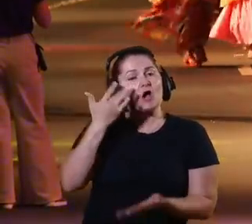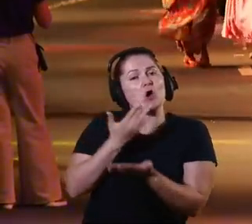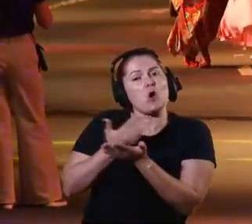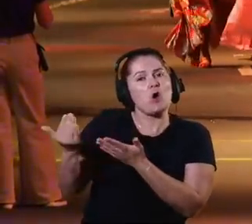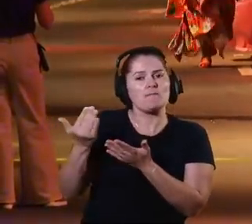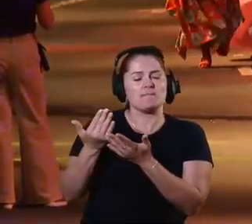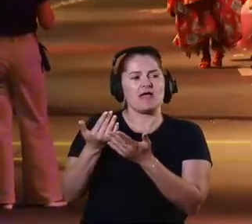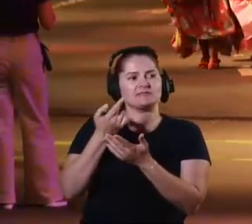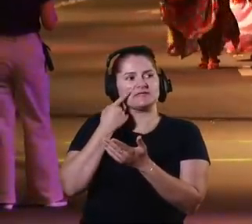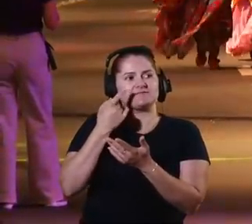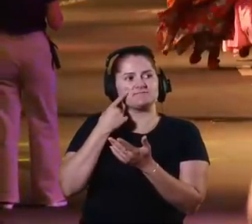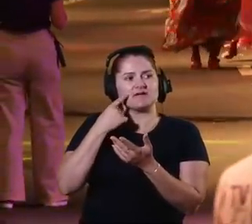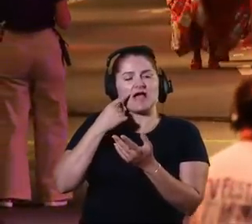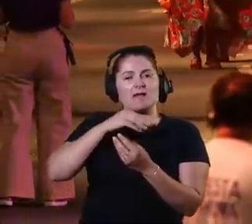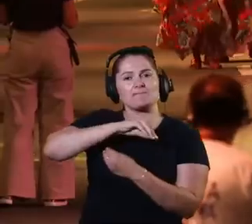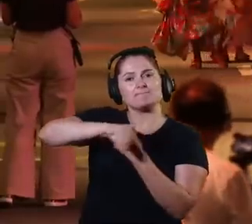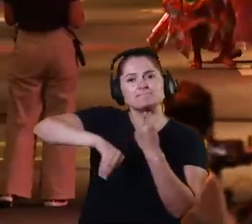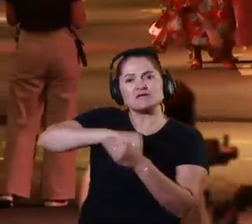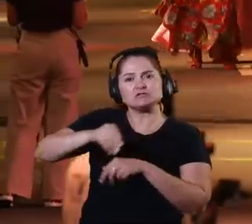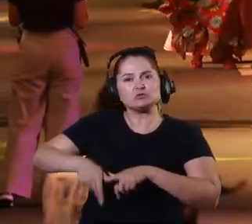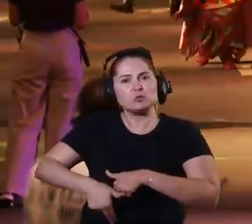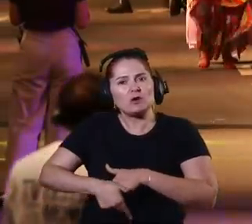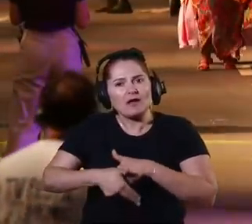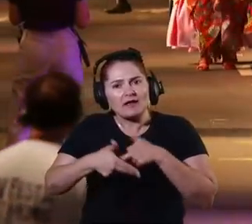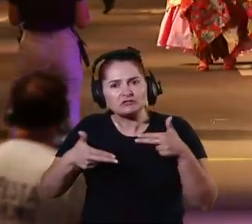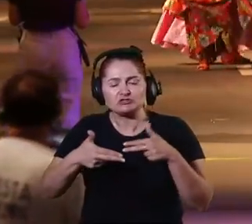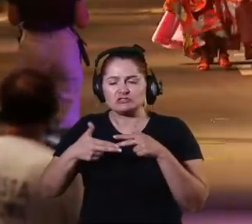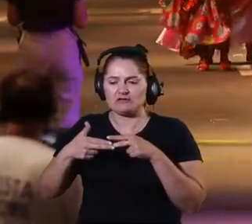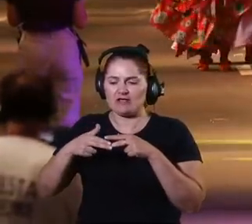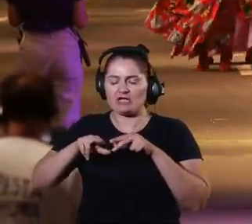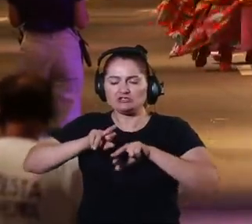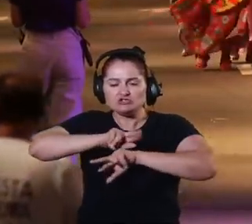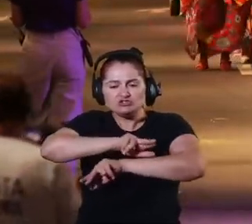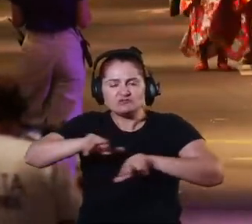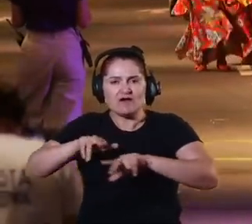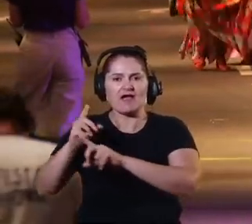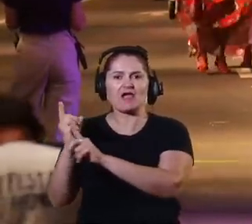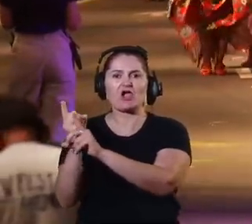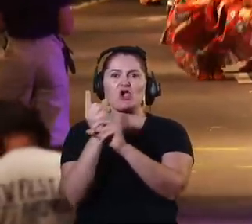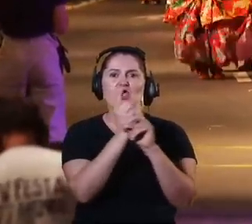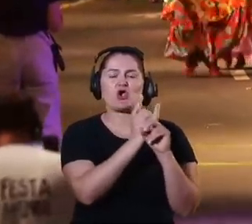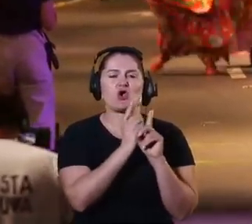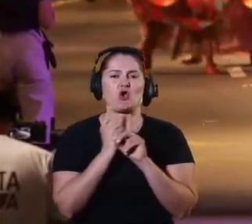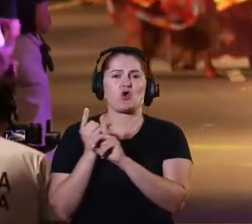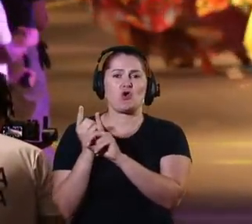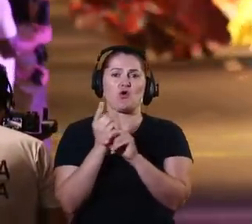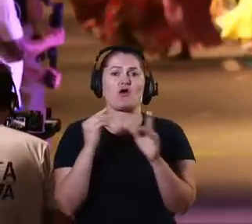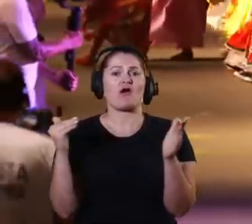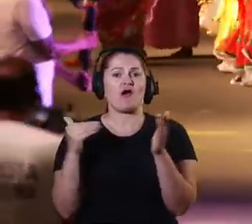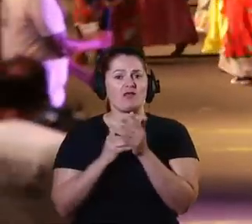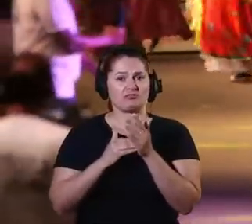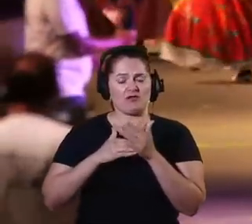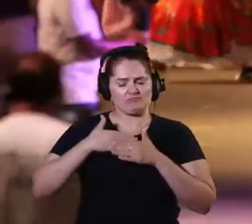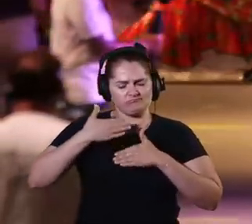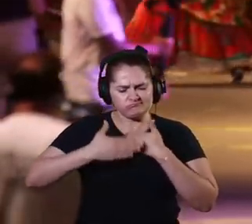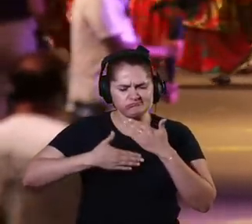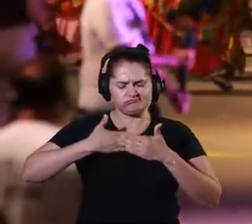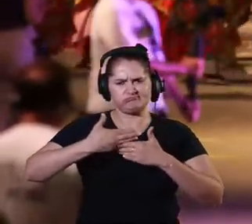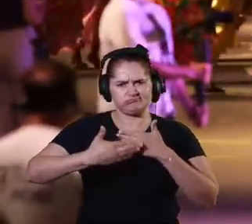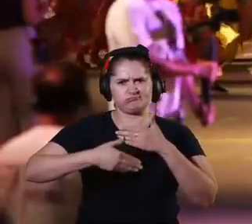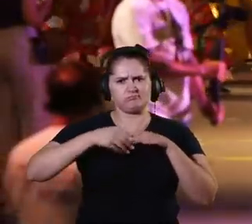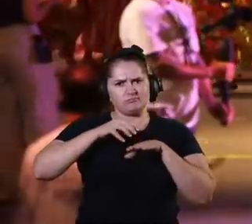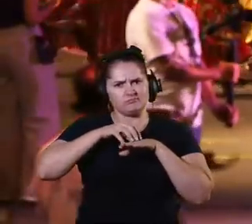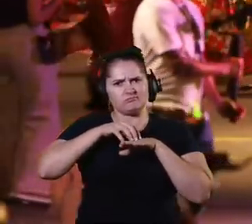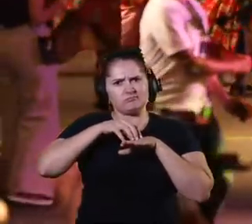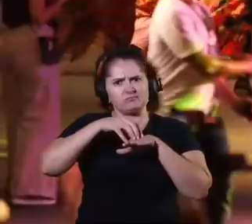diversas etnias, o encontro das diferenças, até o processo final do transcorrer de todos os carros